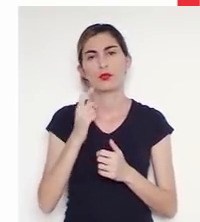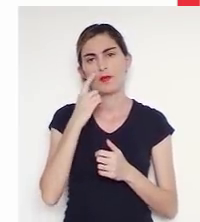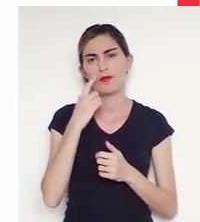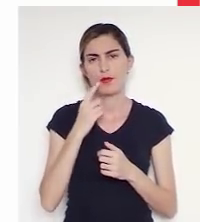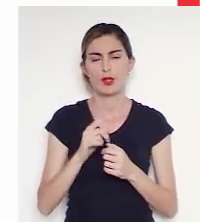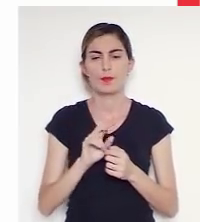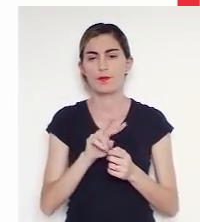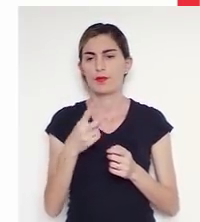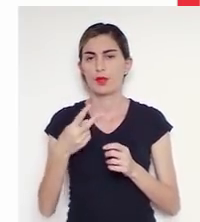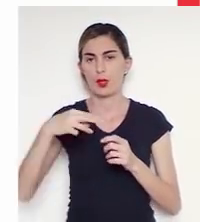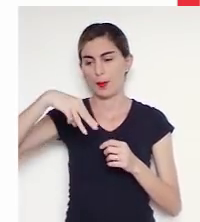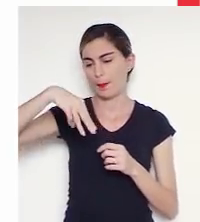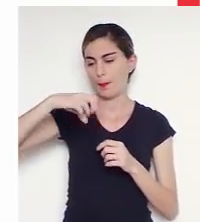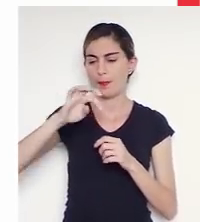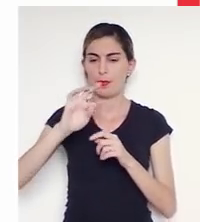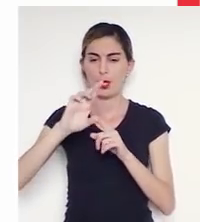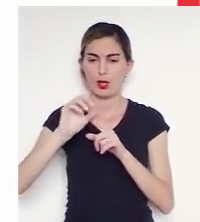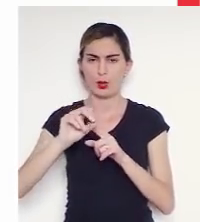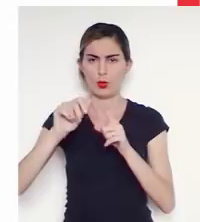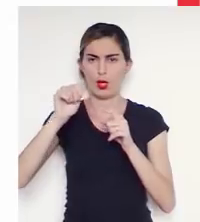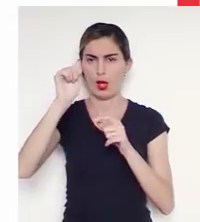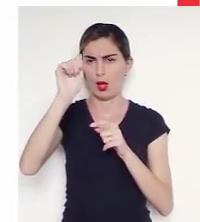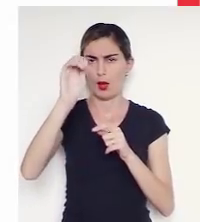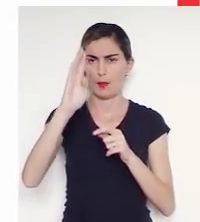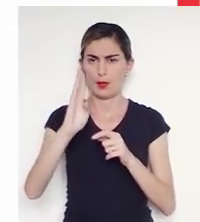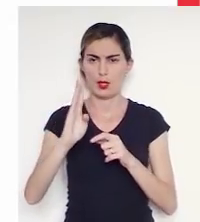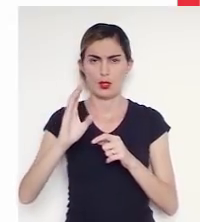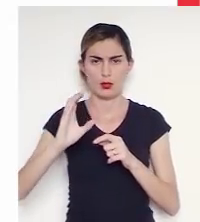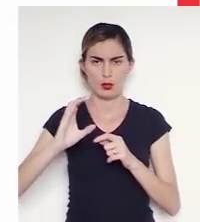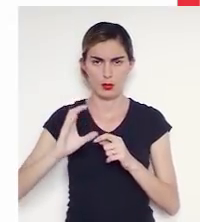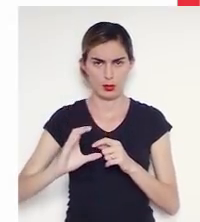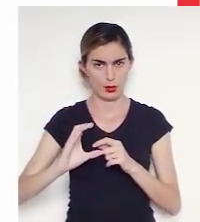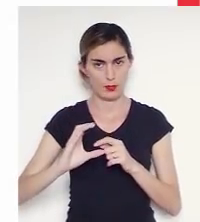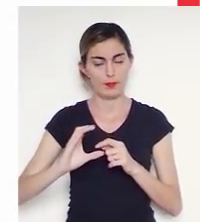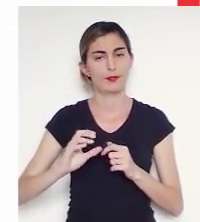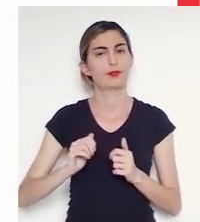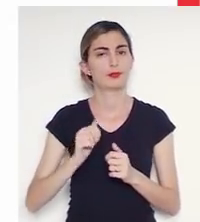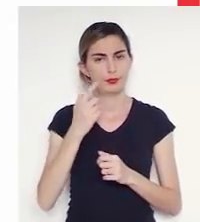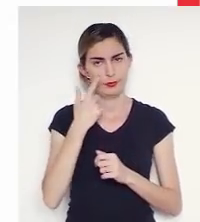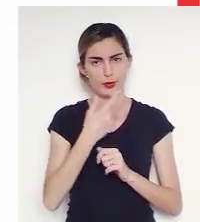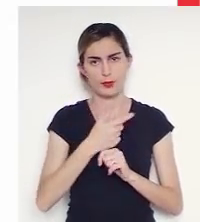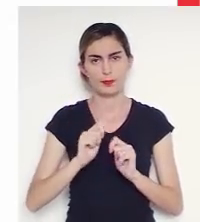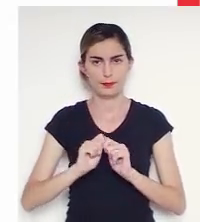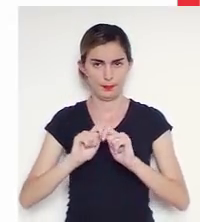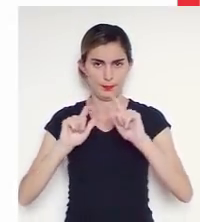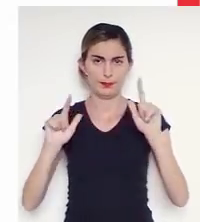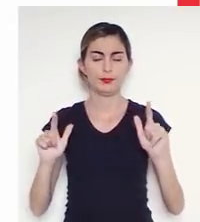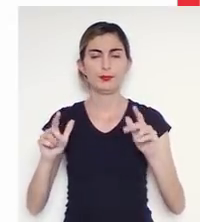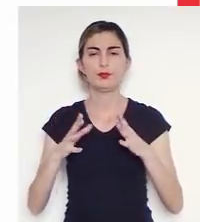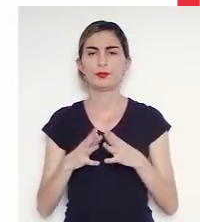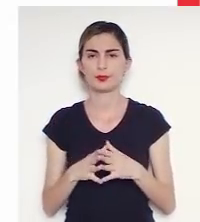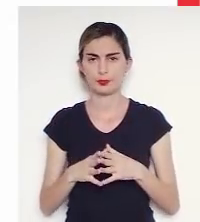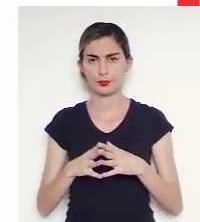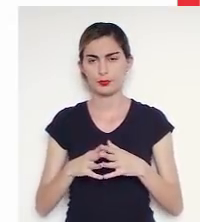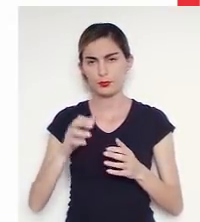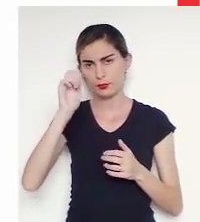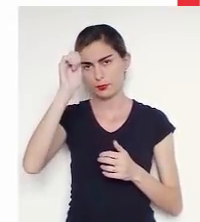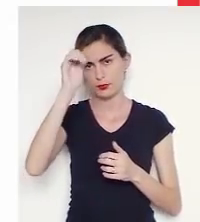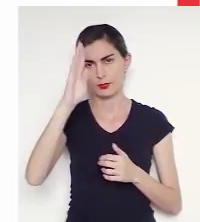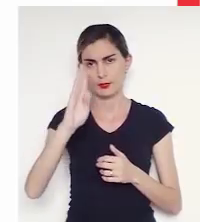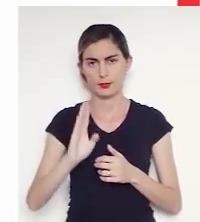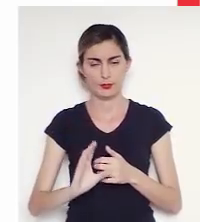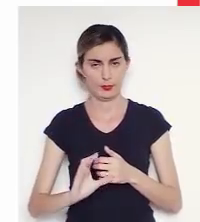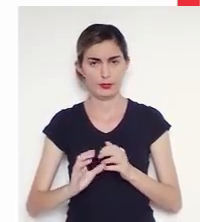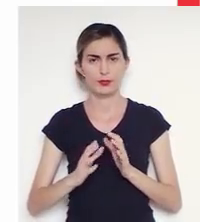só, vamos converter para metro. Letra A, letra B e letra C, como aparece aí na tela, na